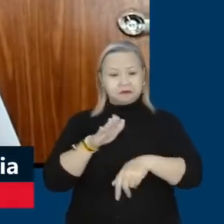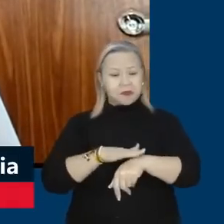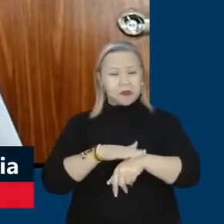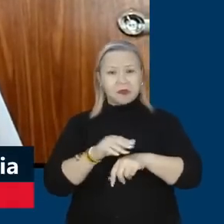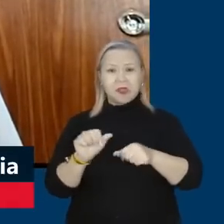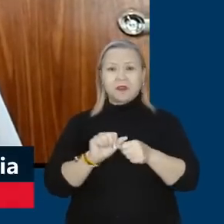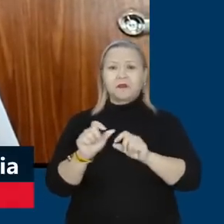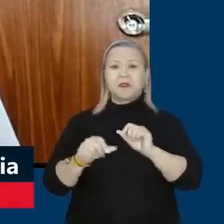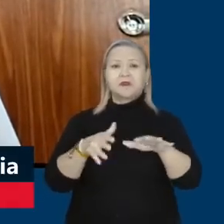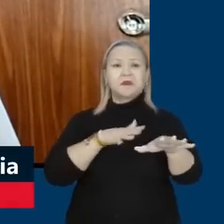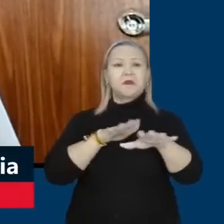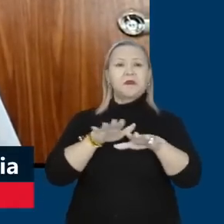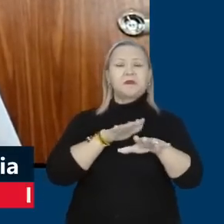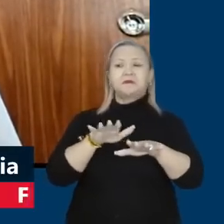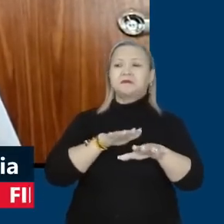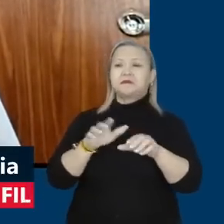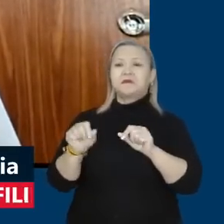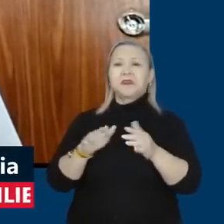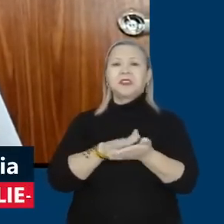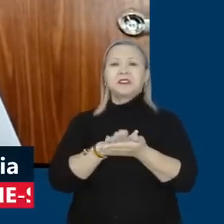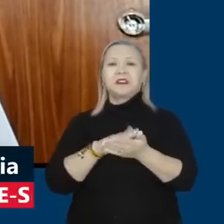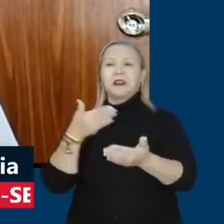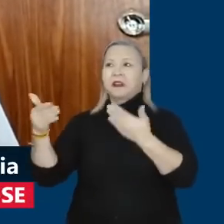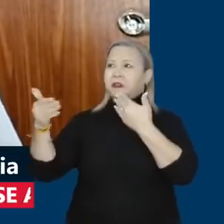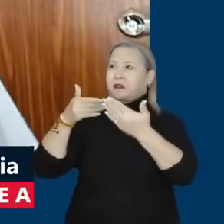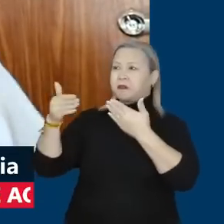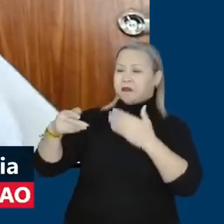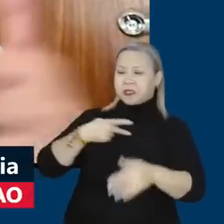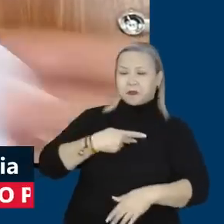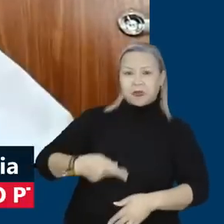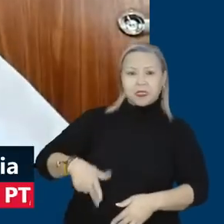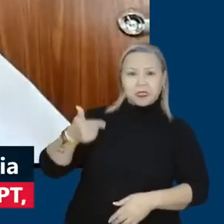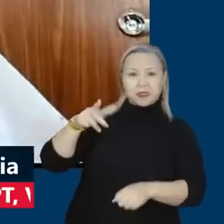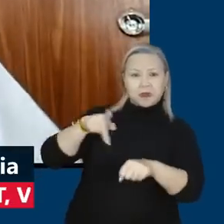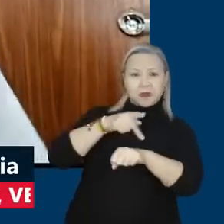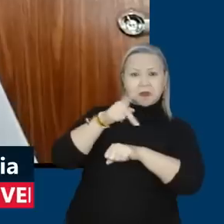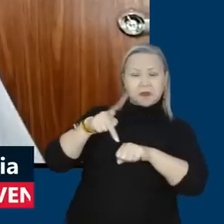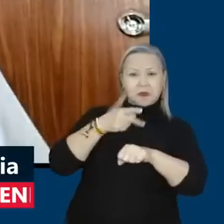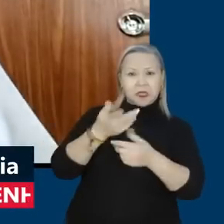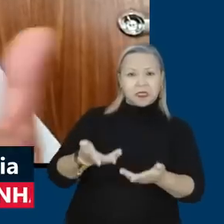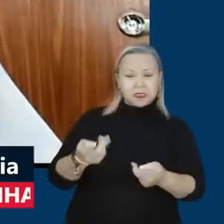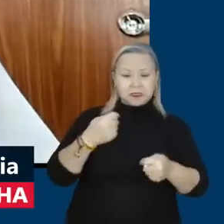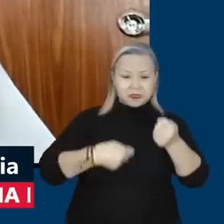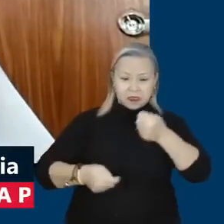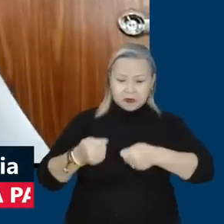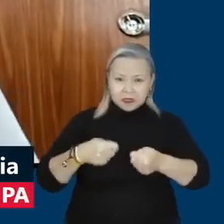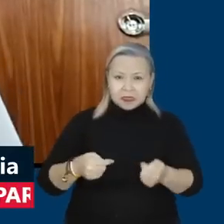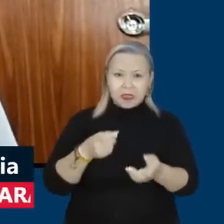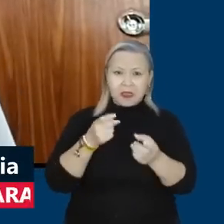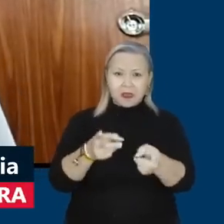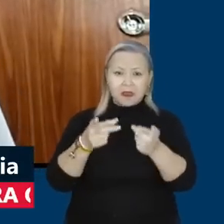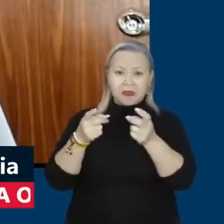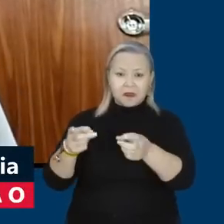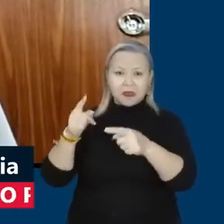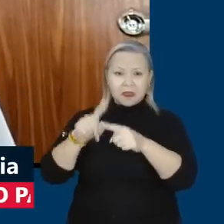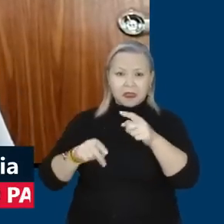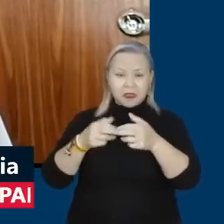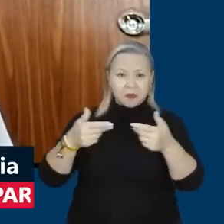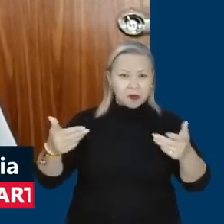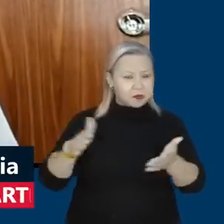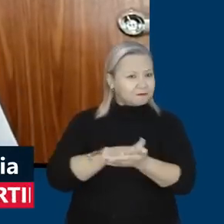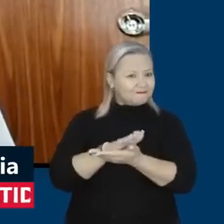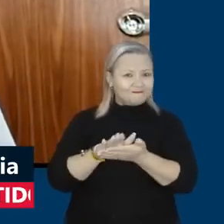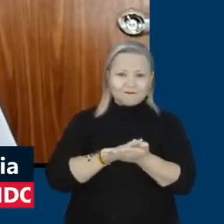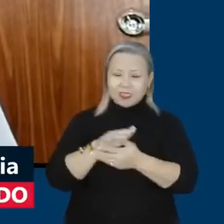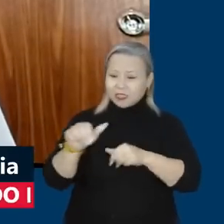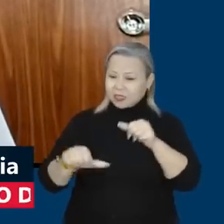qualquer movimento para conversar com presidentes de outros países, entabular negócios, vender os nossos produtos,